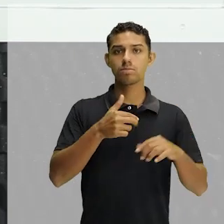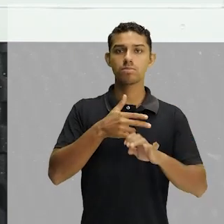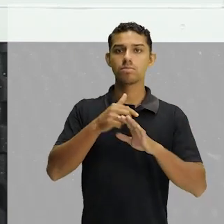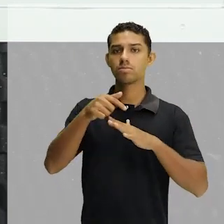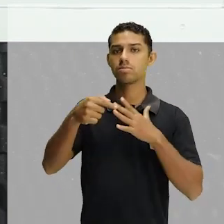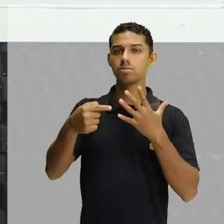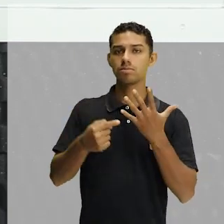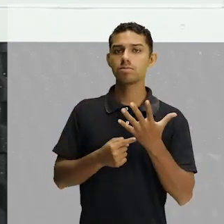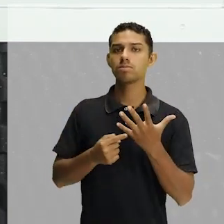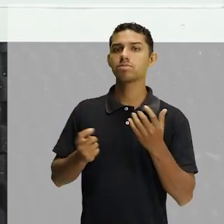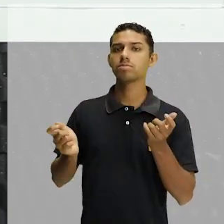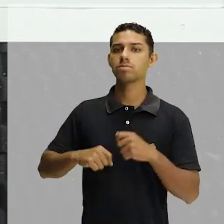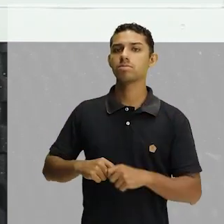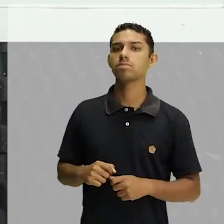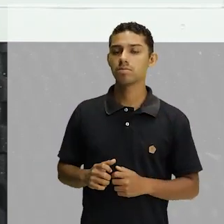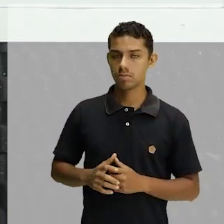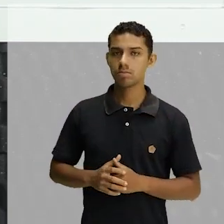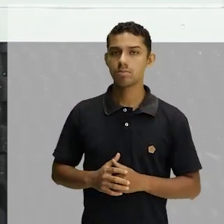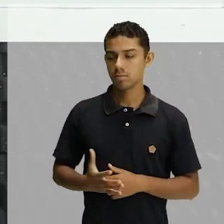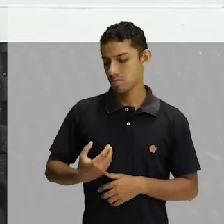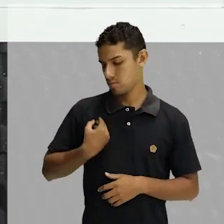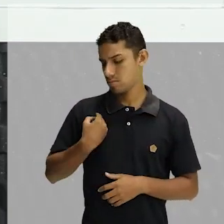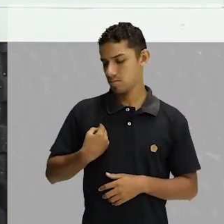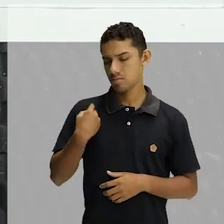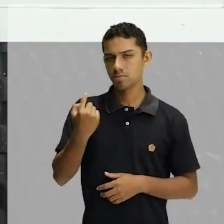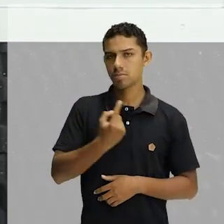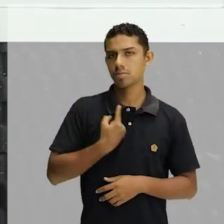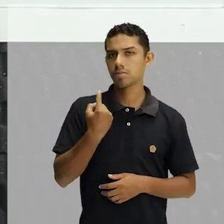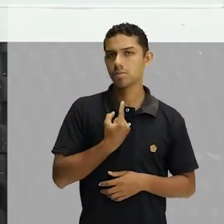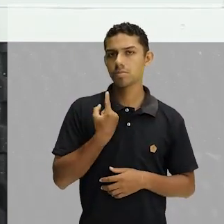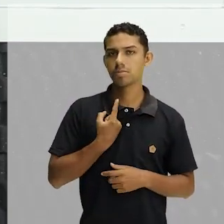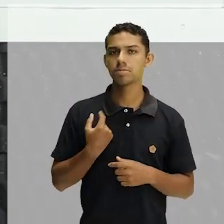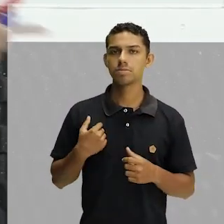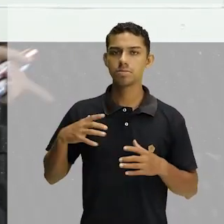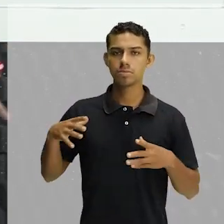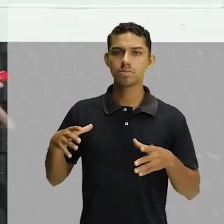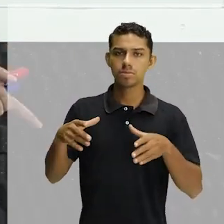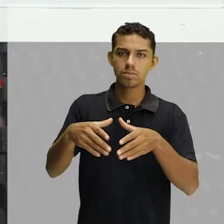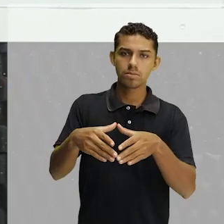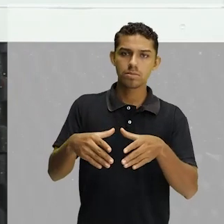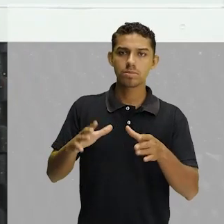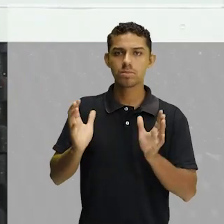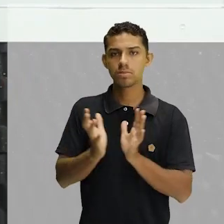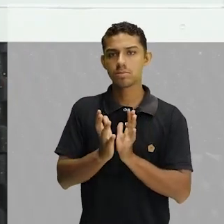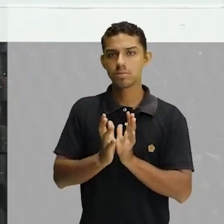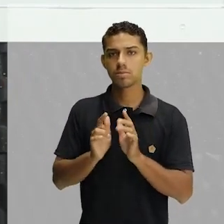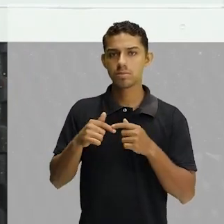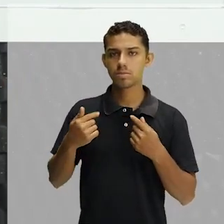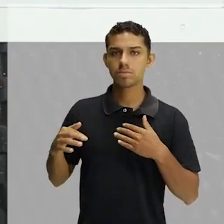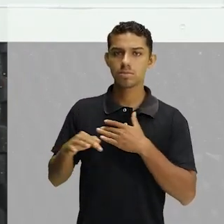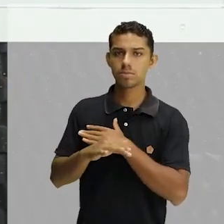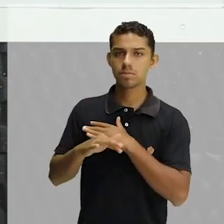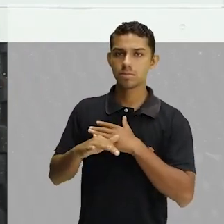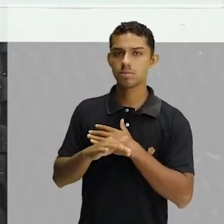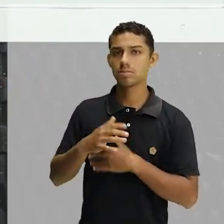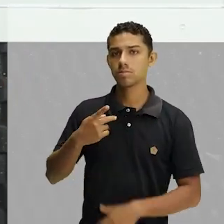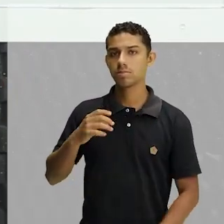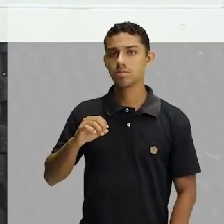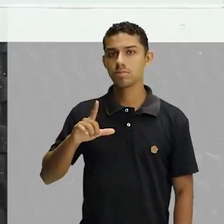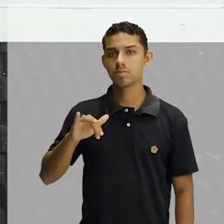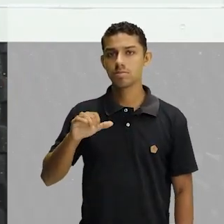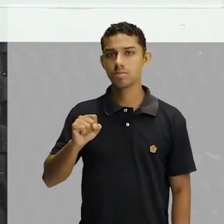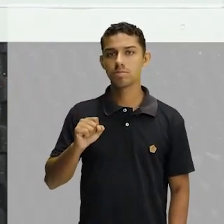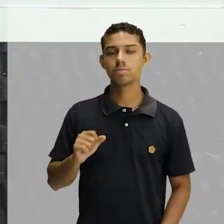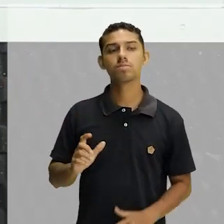elementos que poderiam fundamentar uma vida individual, uma vida coletiva ou uma vida numa polis. Daí a necessidade